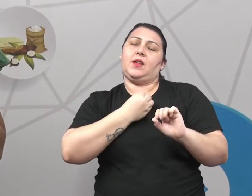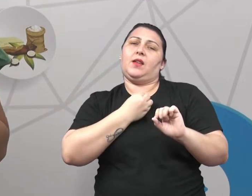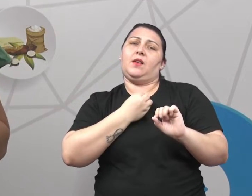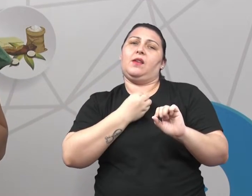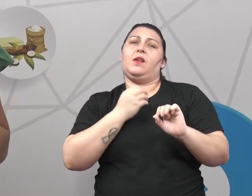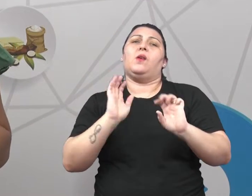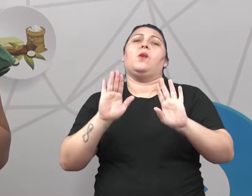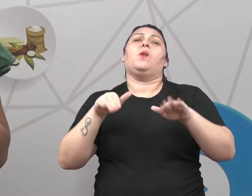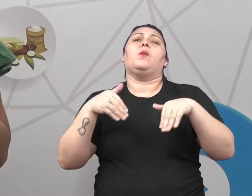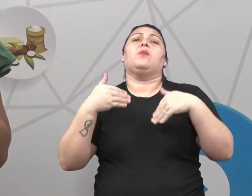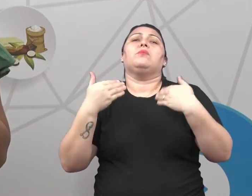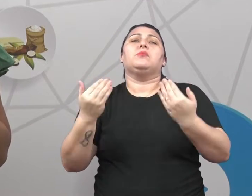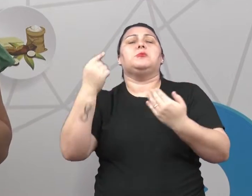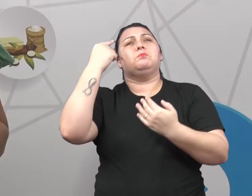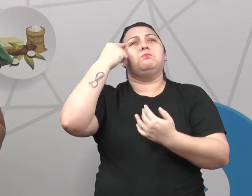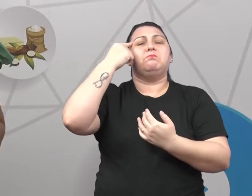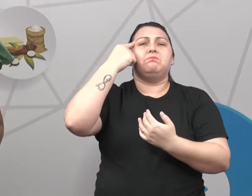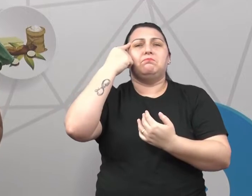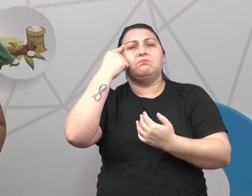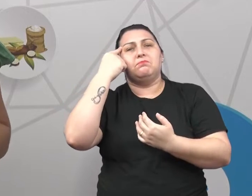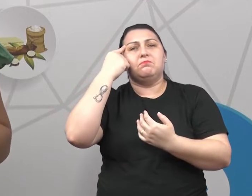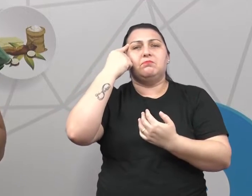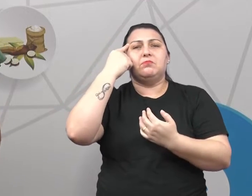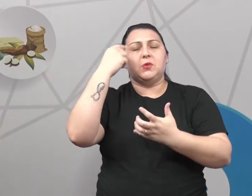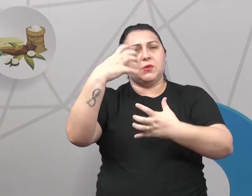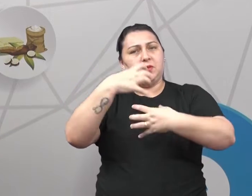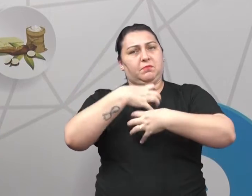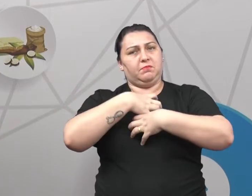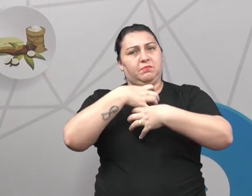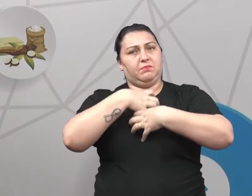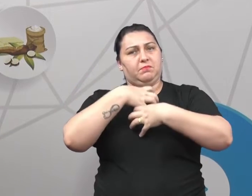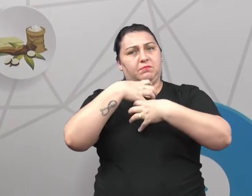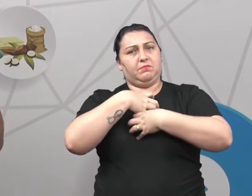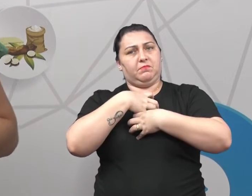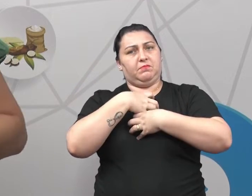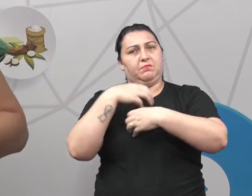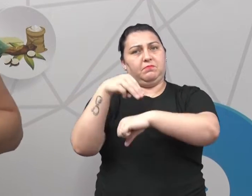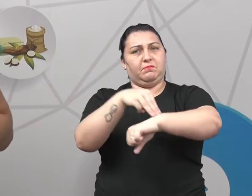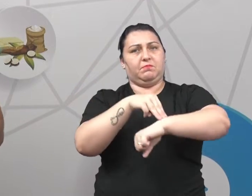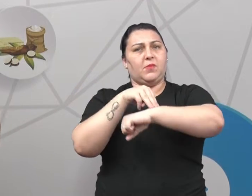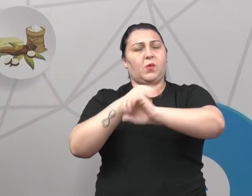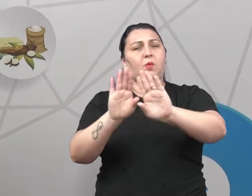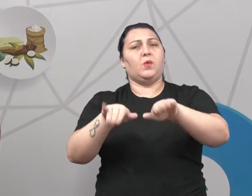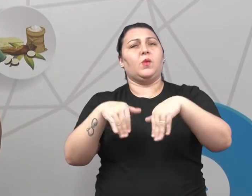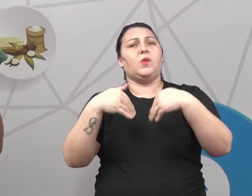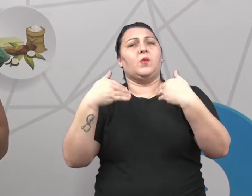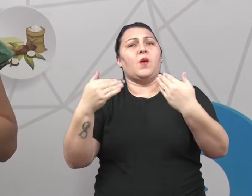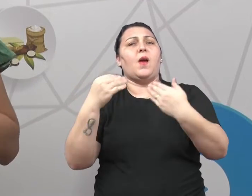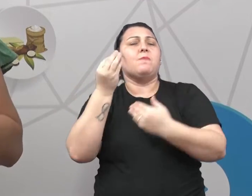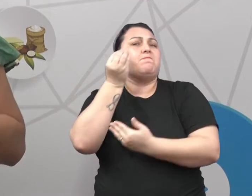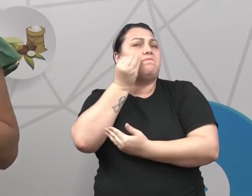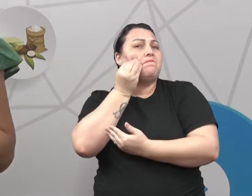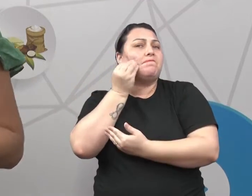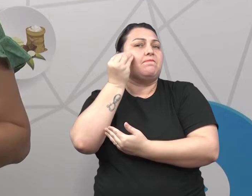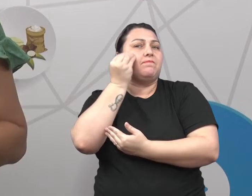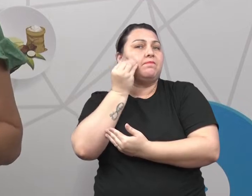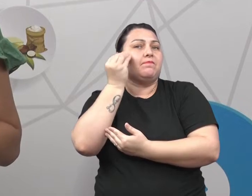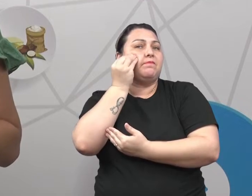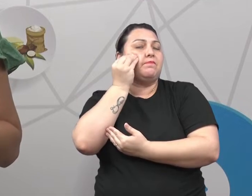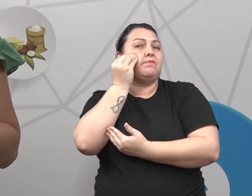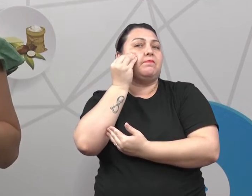suas impressões, as suas sensações em relação àquele momento, qual é a sua experiência, mesmo que